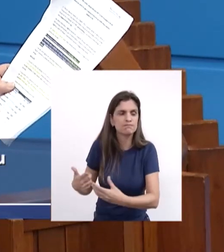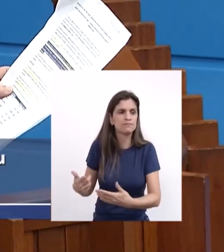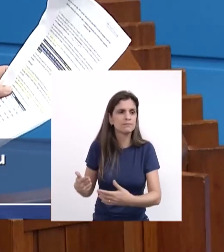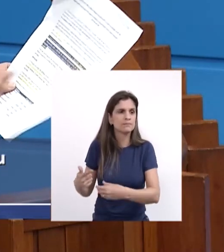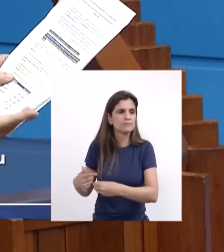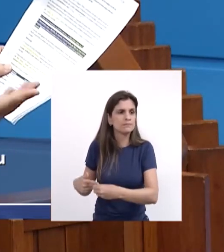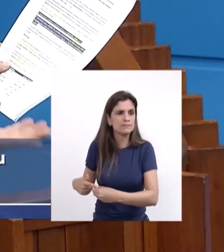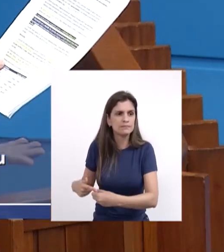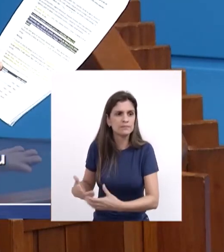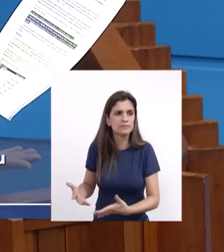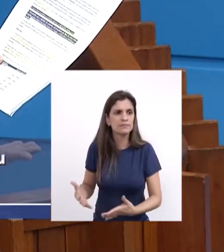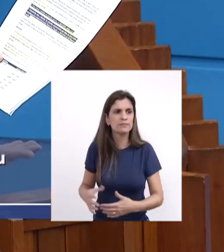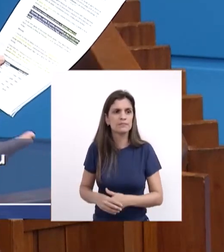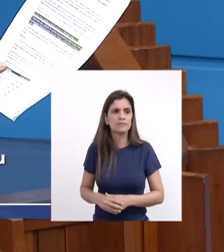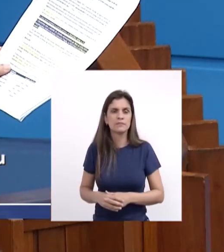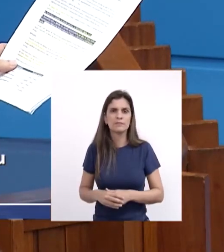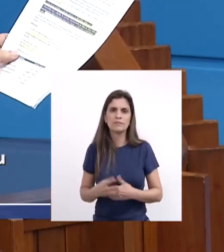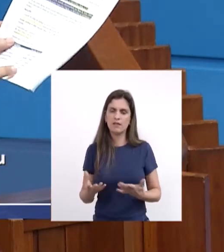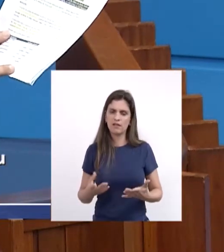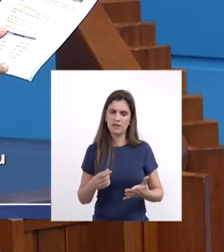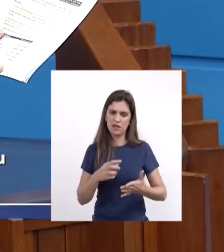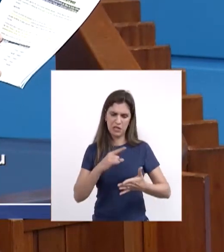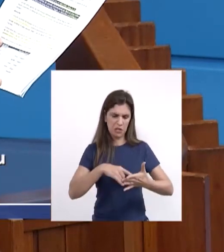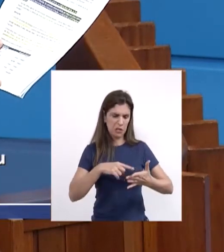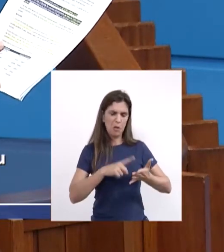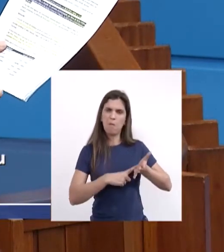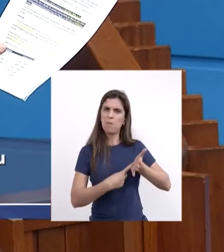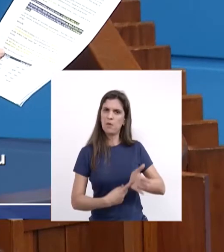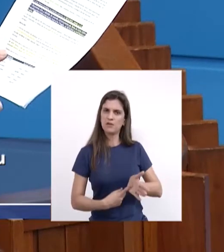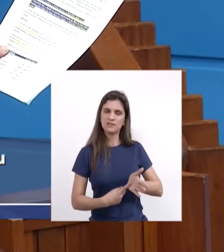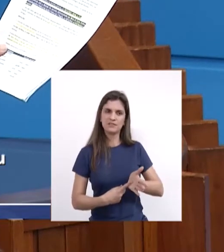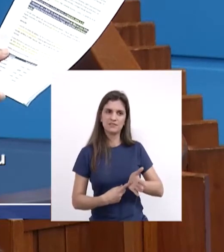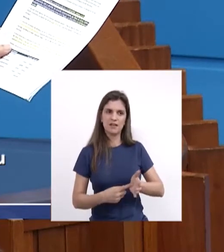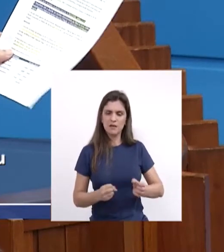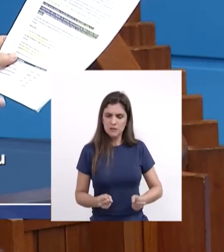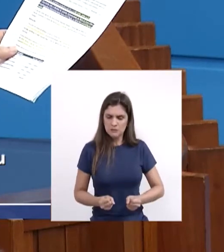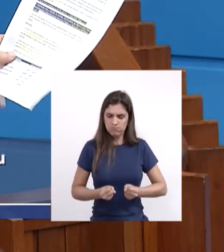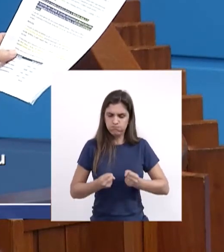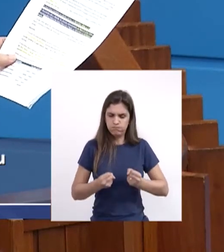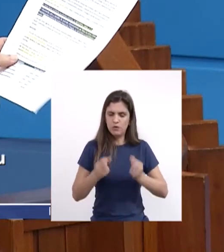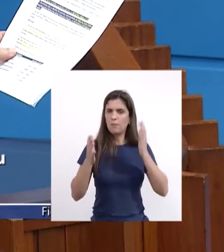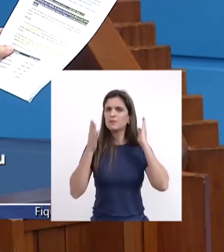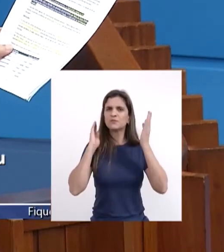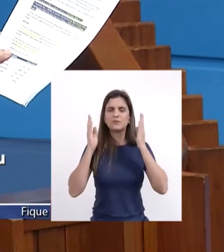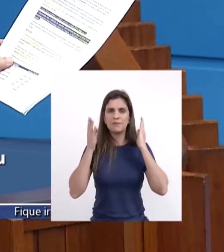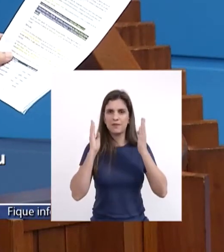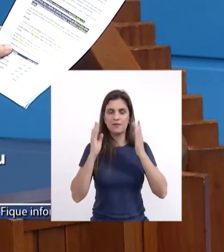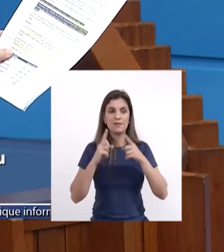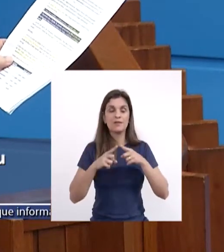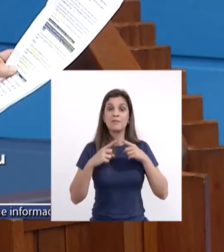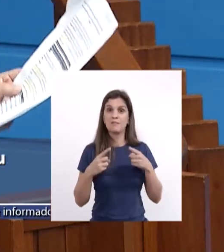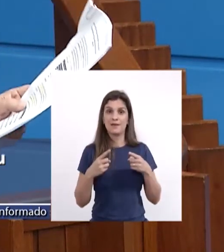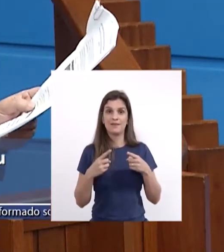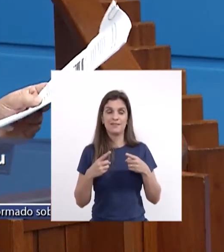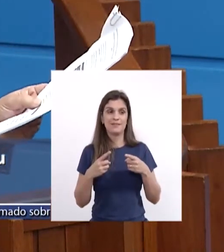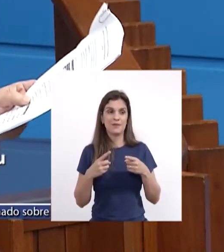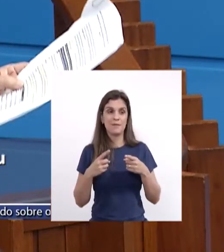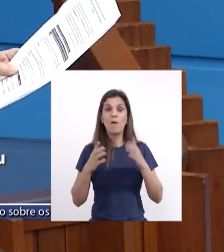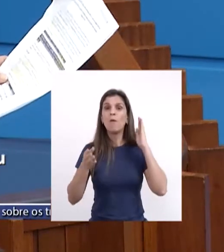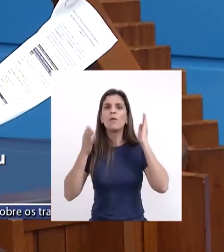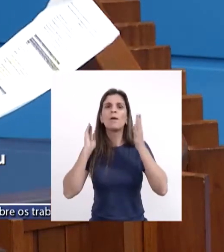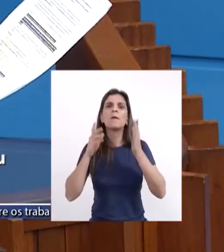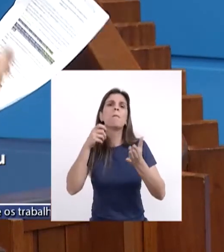aqui, porque aumentou o peso, você tem também um caminhão pagando R$ 533 para poder passar